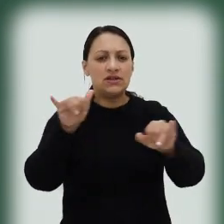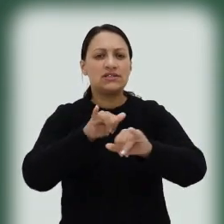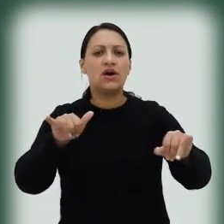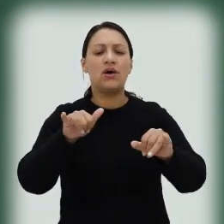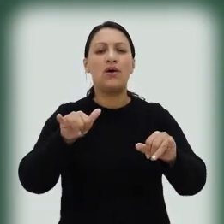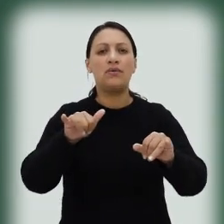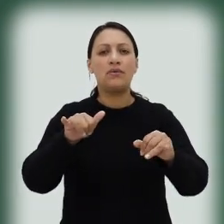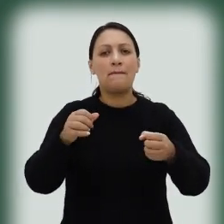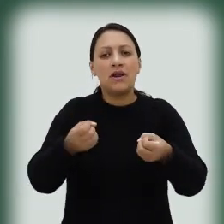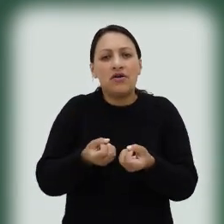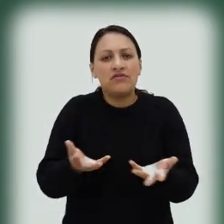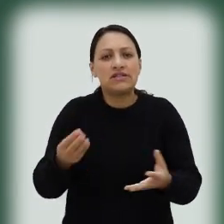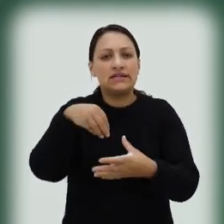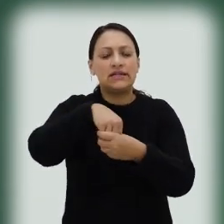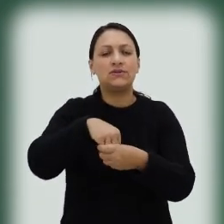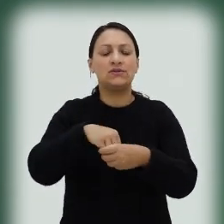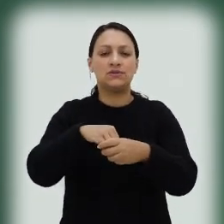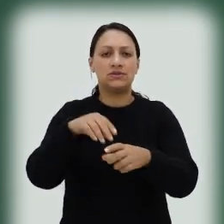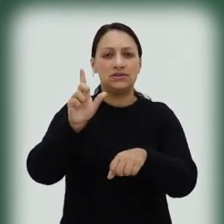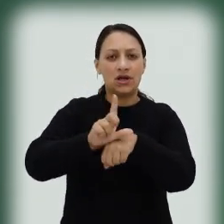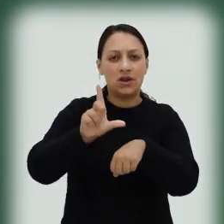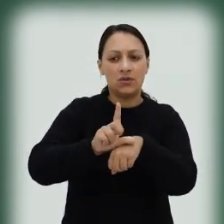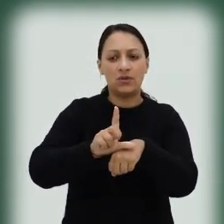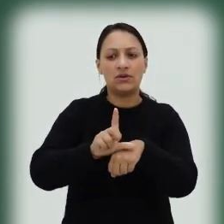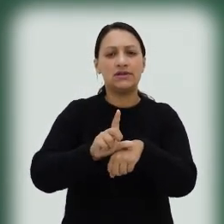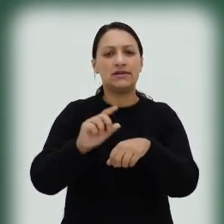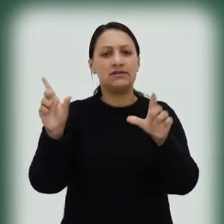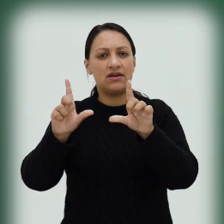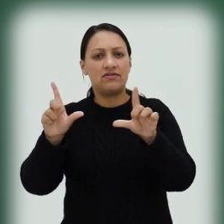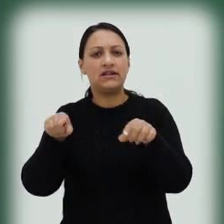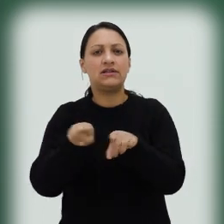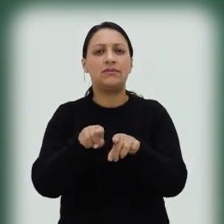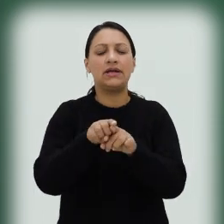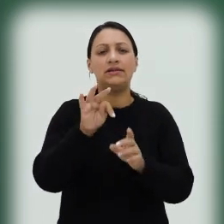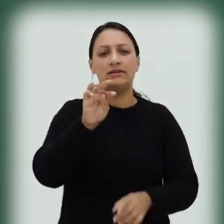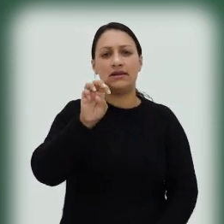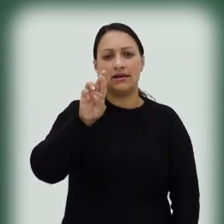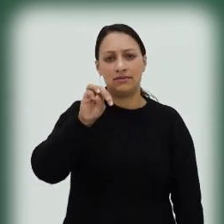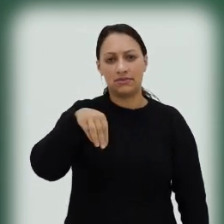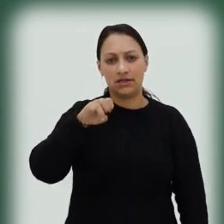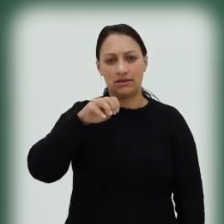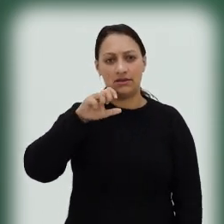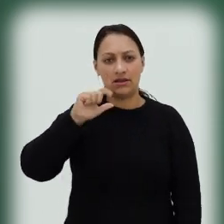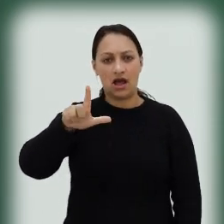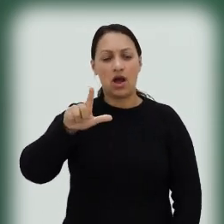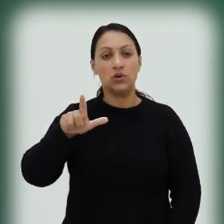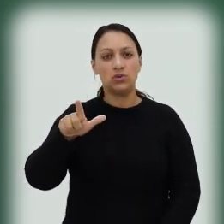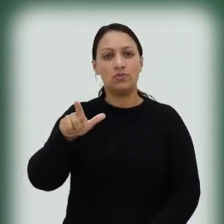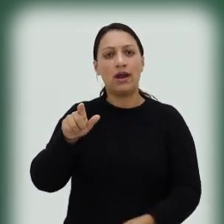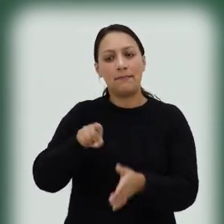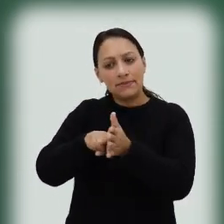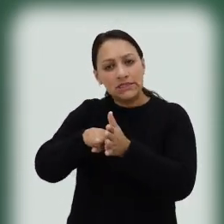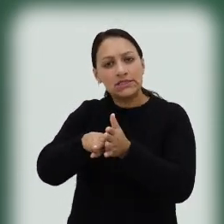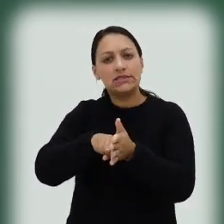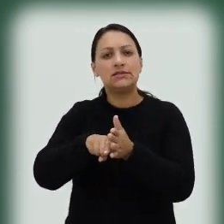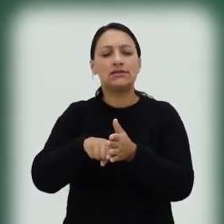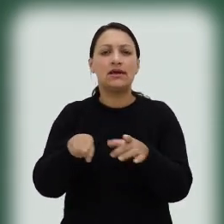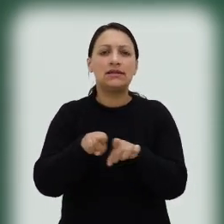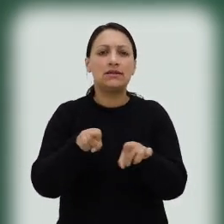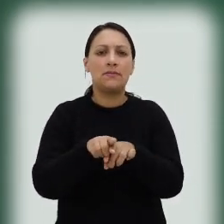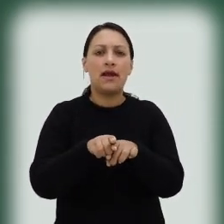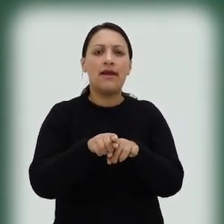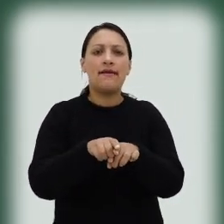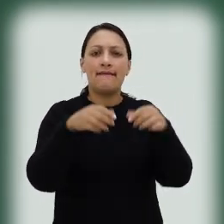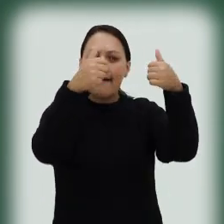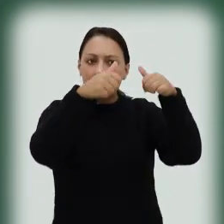ofertas dentro da loja. Então, tanto em TVs, terminais de consulta e cartazes prontos para impressão, diminuindo o trabalho